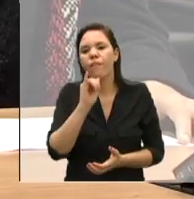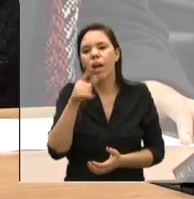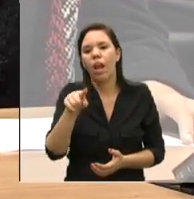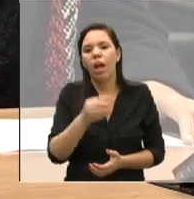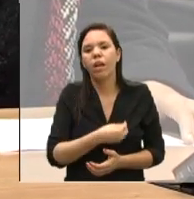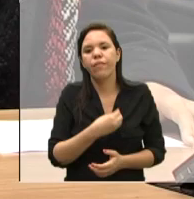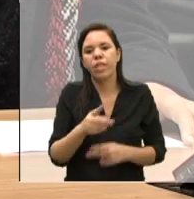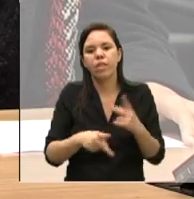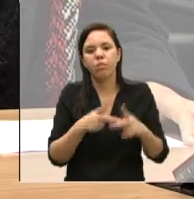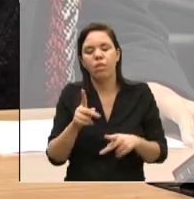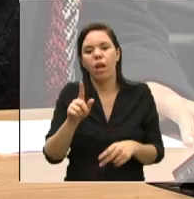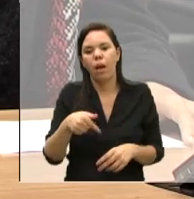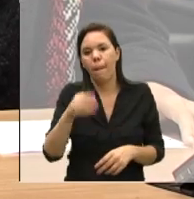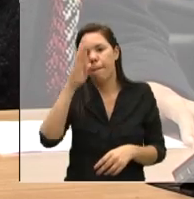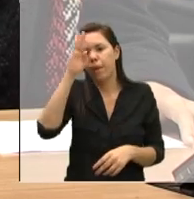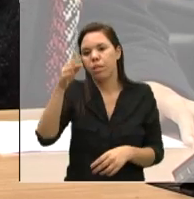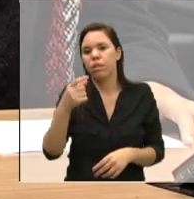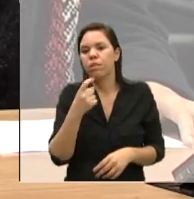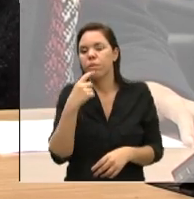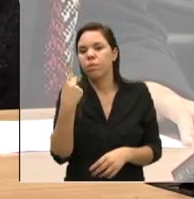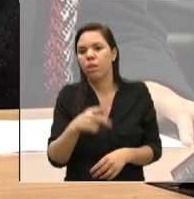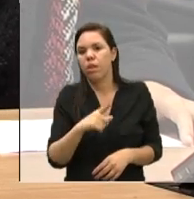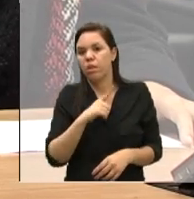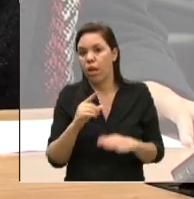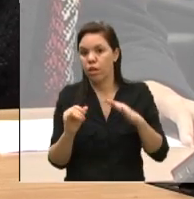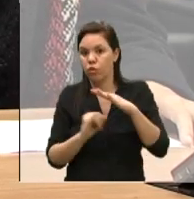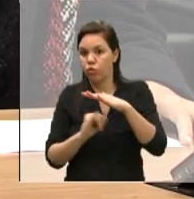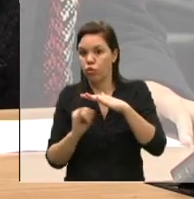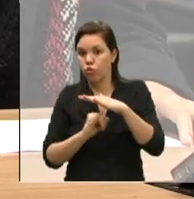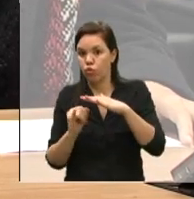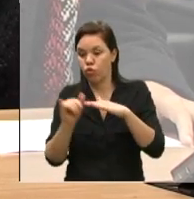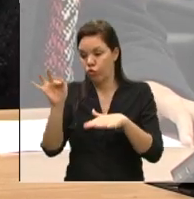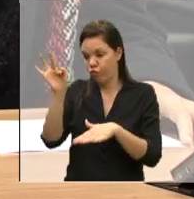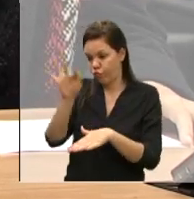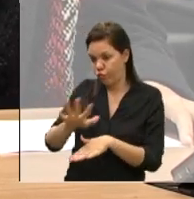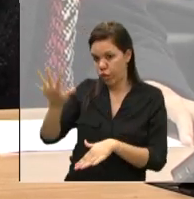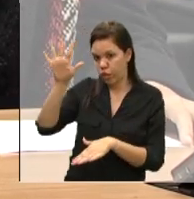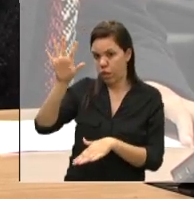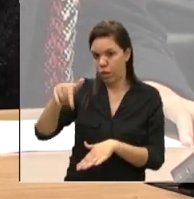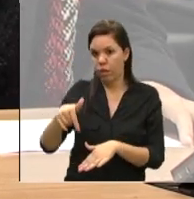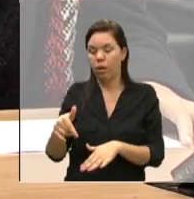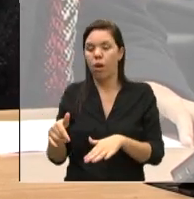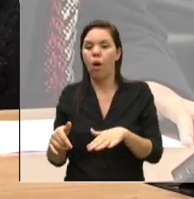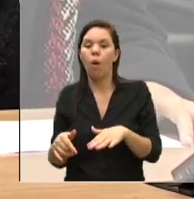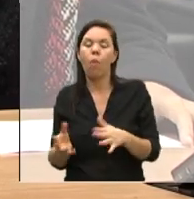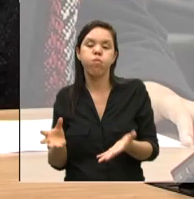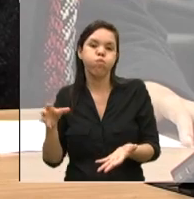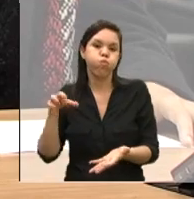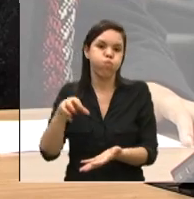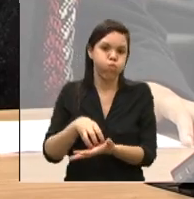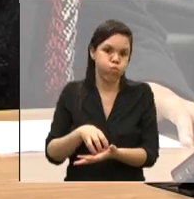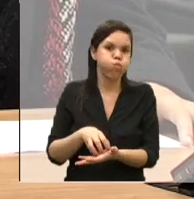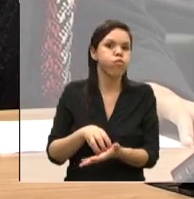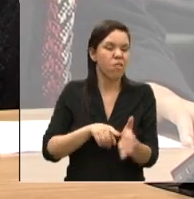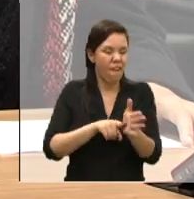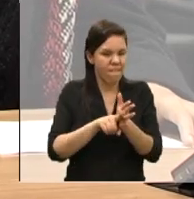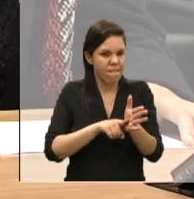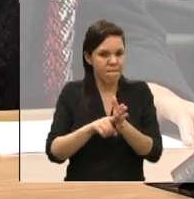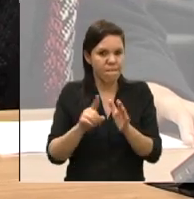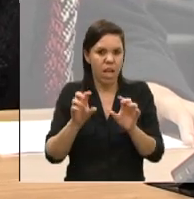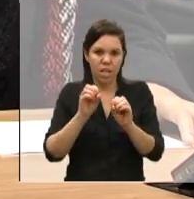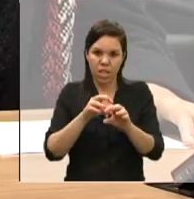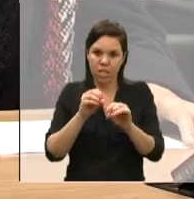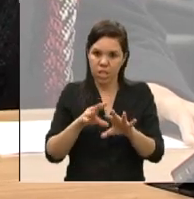é prioridade. Campinas tem um Instituto Federal aqui, que é um instituto, um centro de ensino